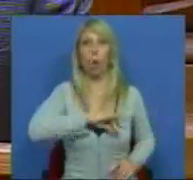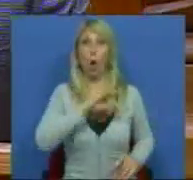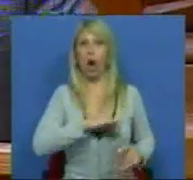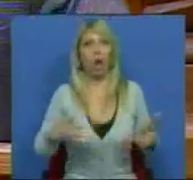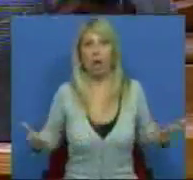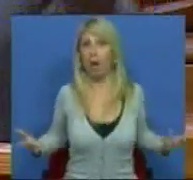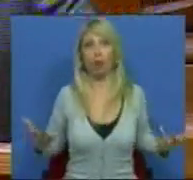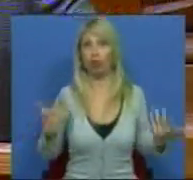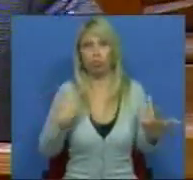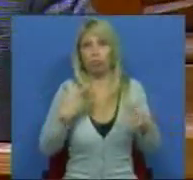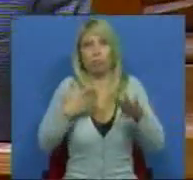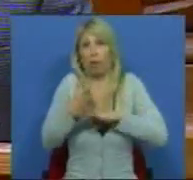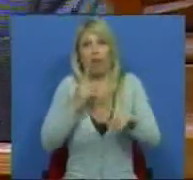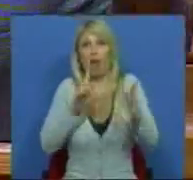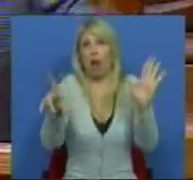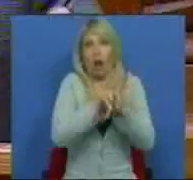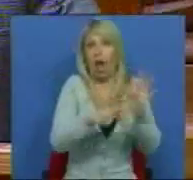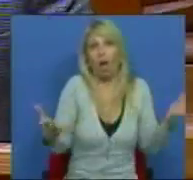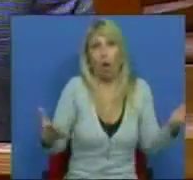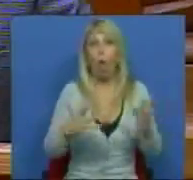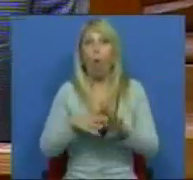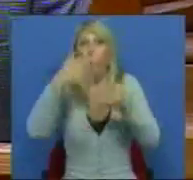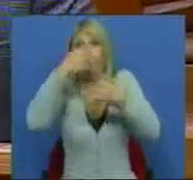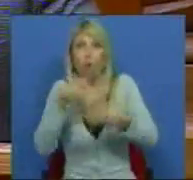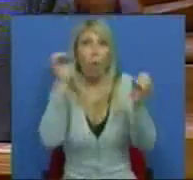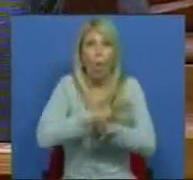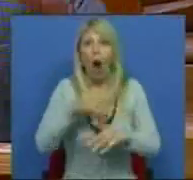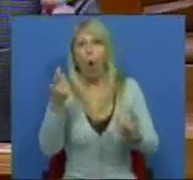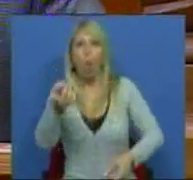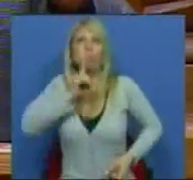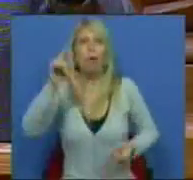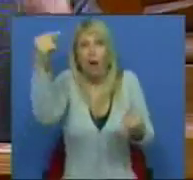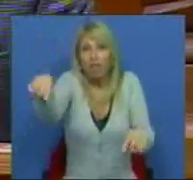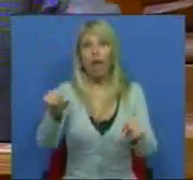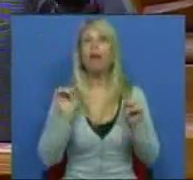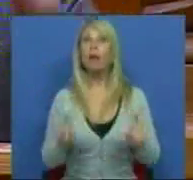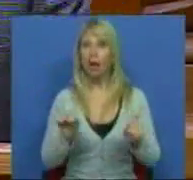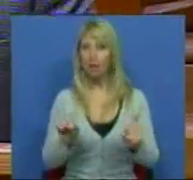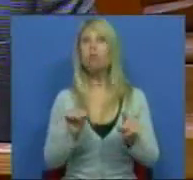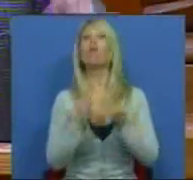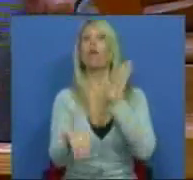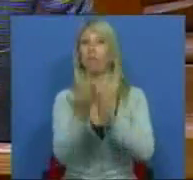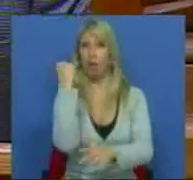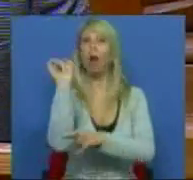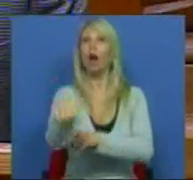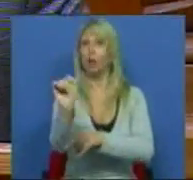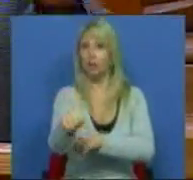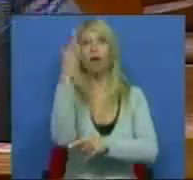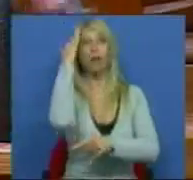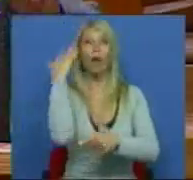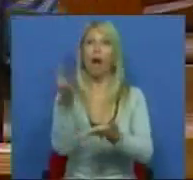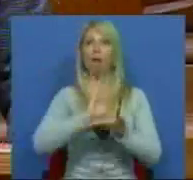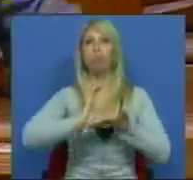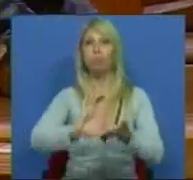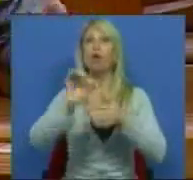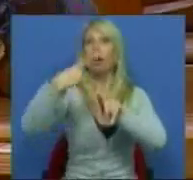meios legais, por meios informais, por meios fraudulentos. Isso é que tem vindo a retirar a capacidade de financiamento